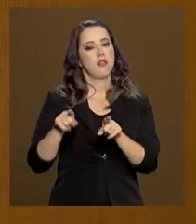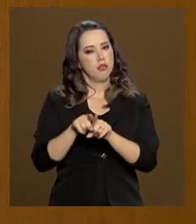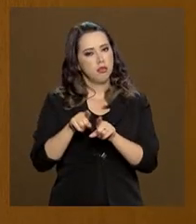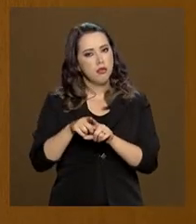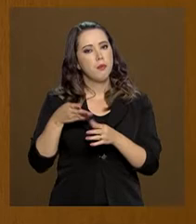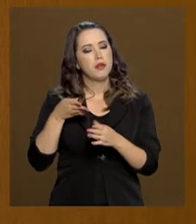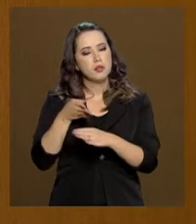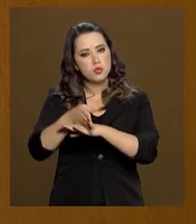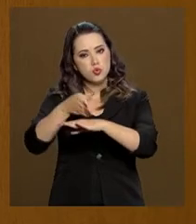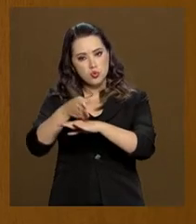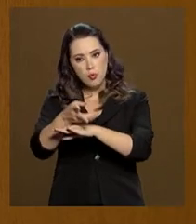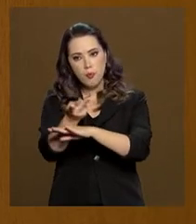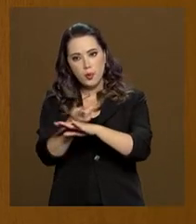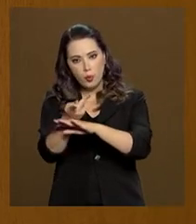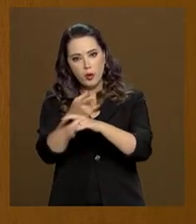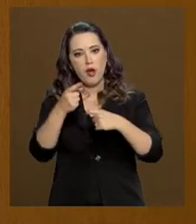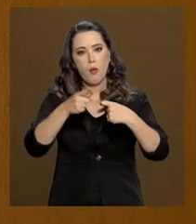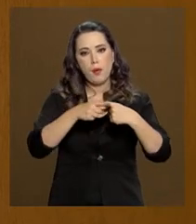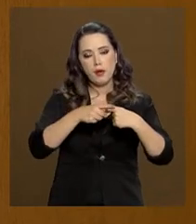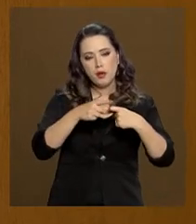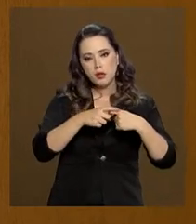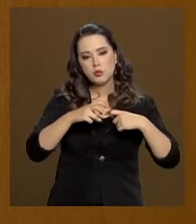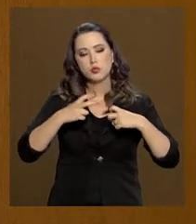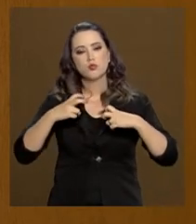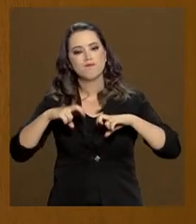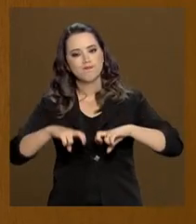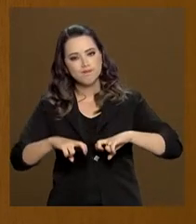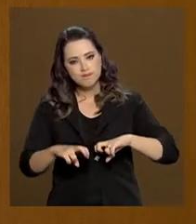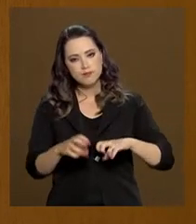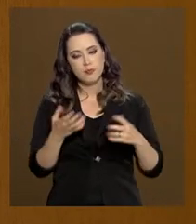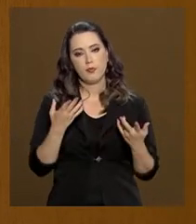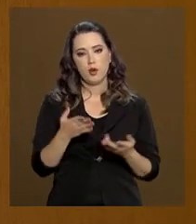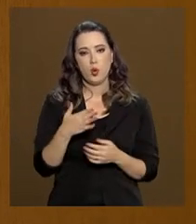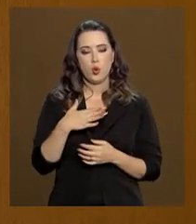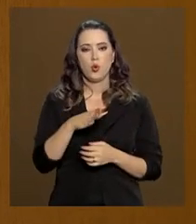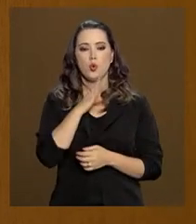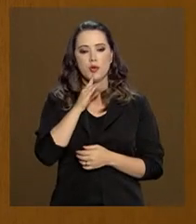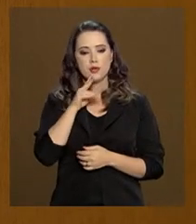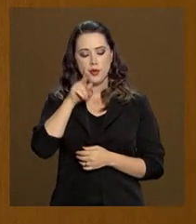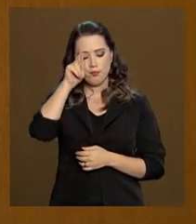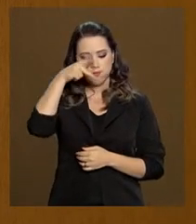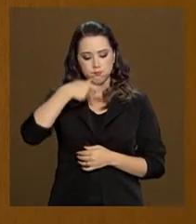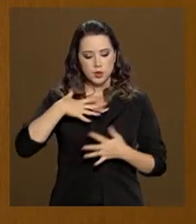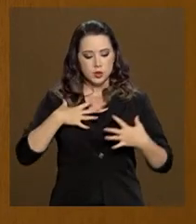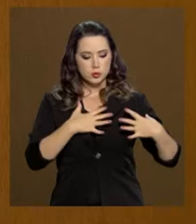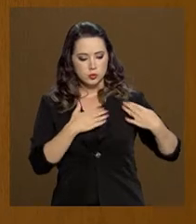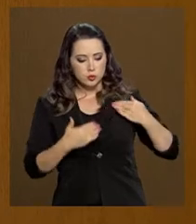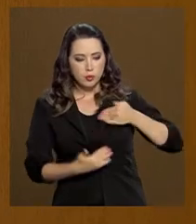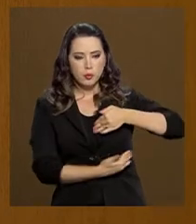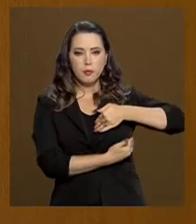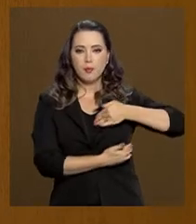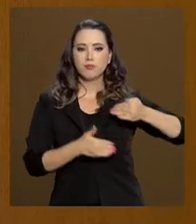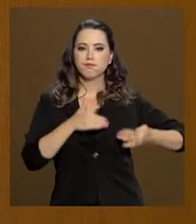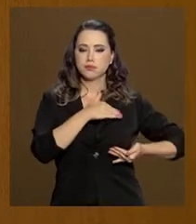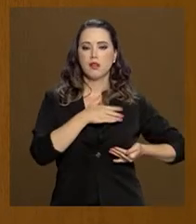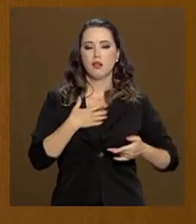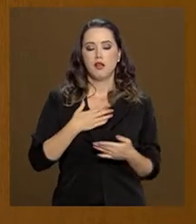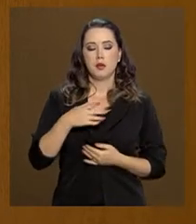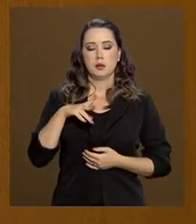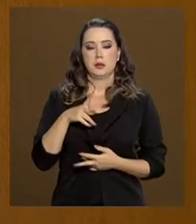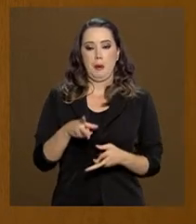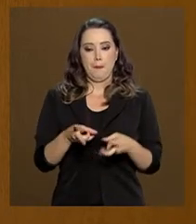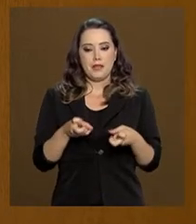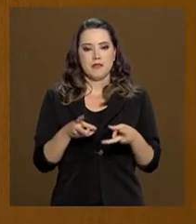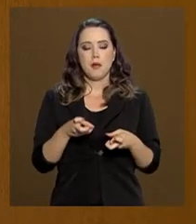fim de buscar o conhecerá o seu corpo e evitar para que possa constatar a doença é